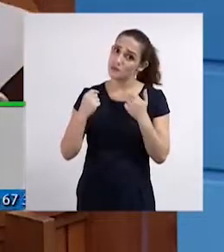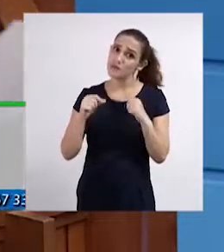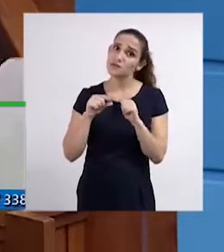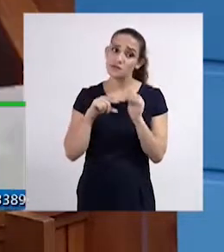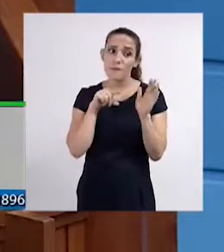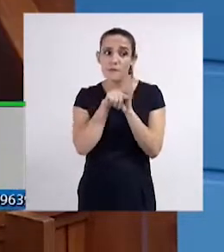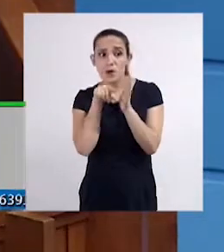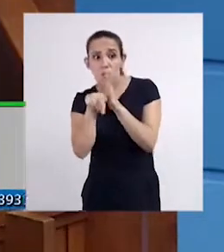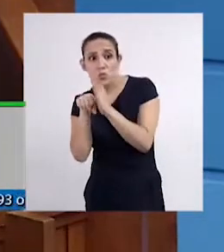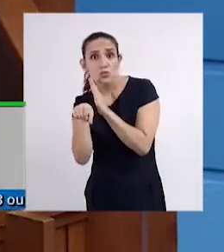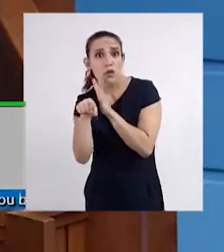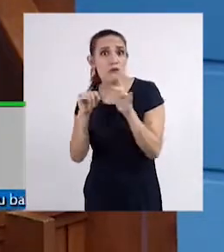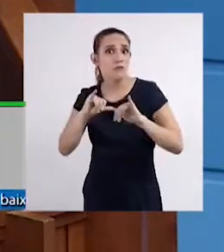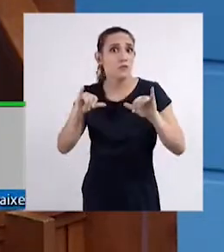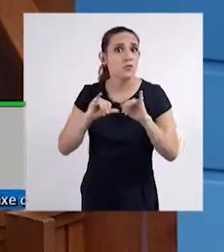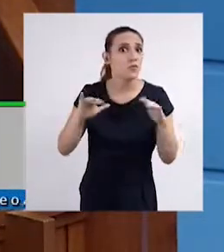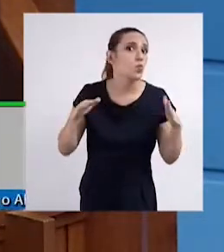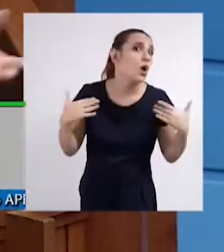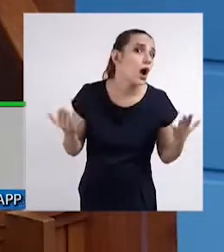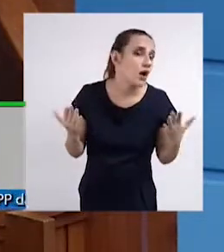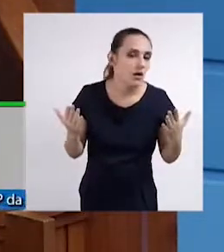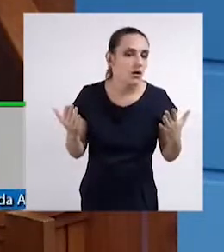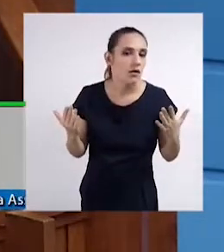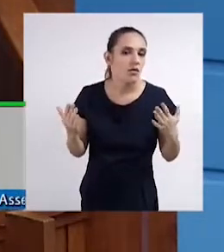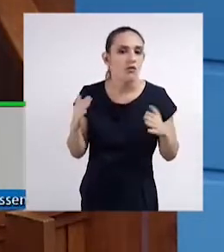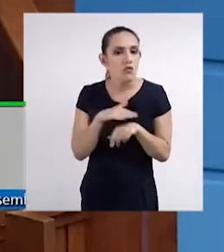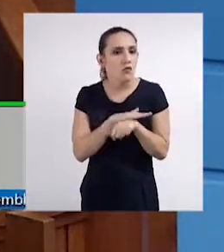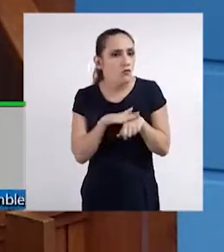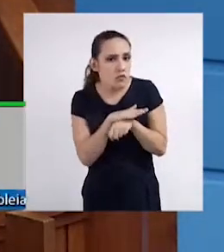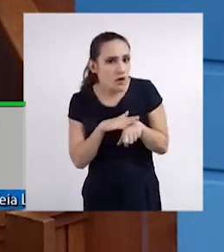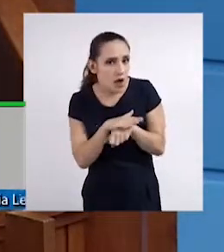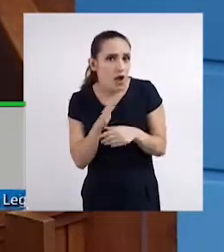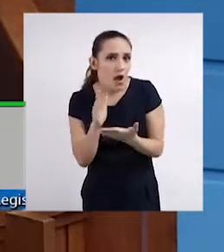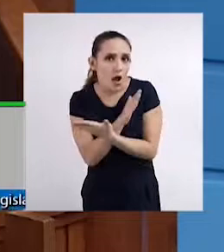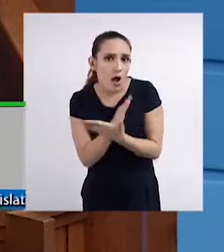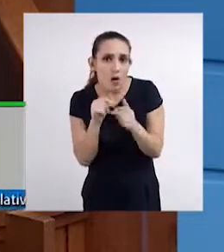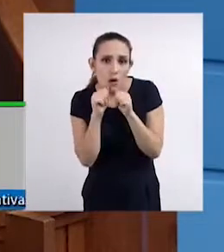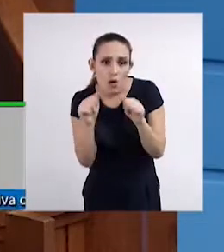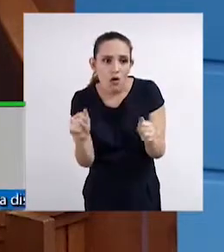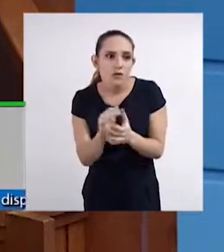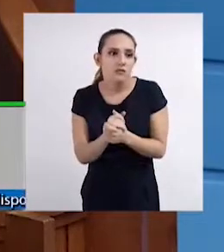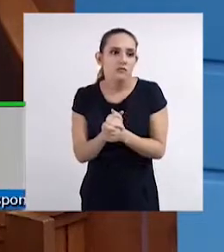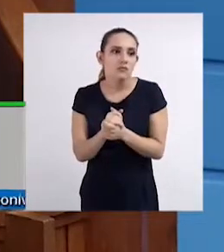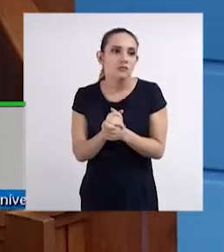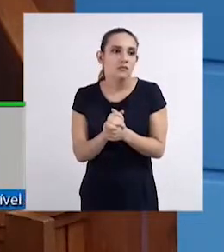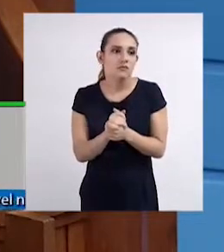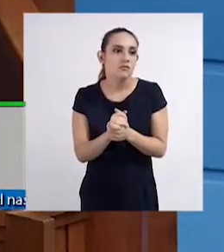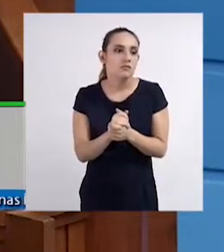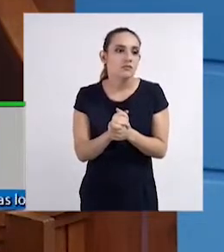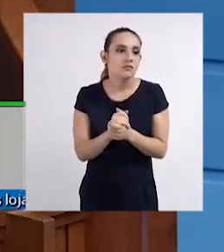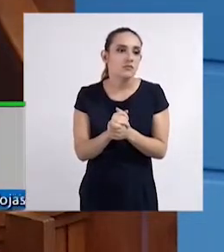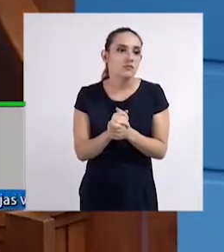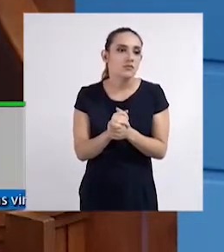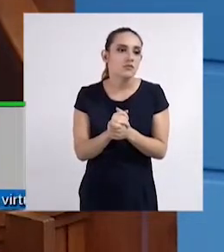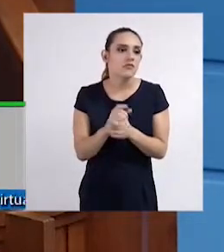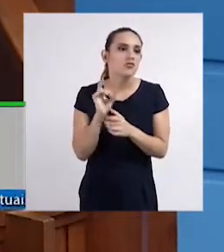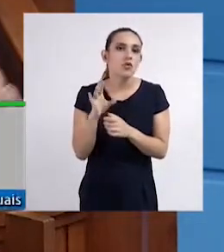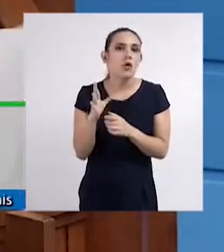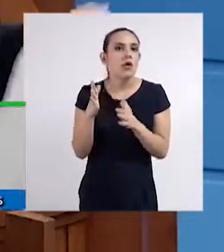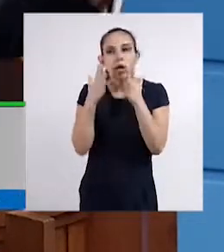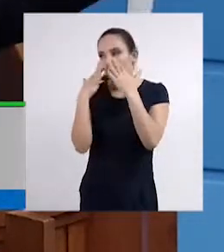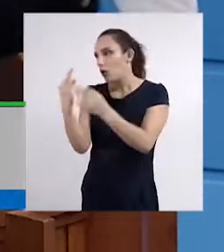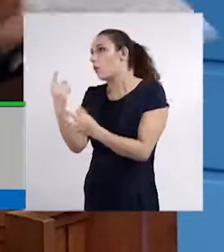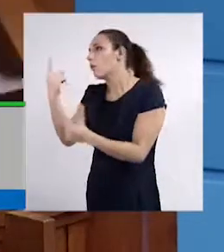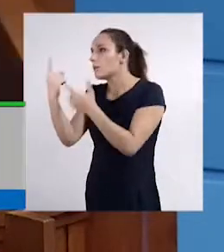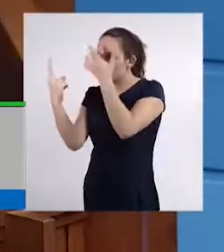algumas informações, de algumas assessorias, e talvez não tivesse ouvido um iluminado que chegou no ouvido dele e falou assim: